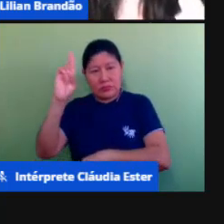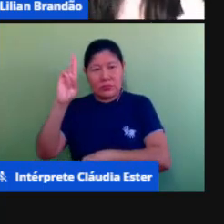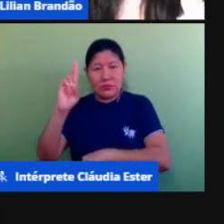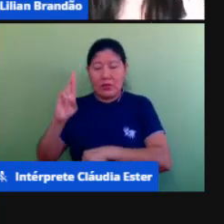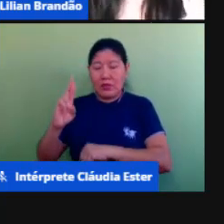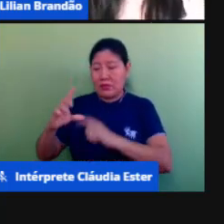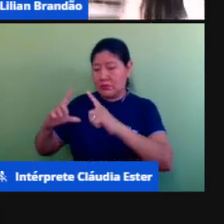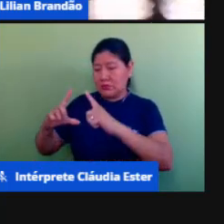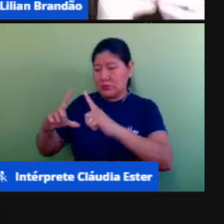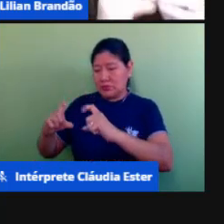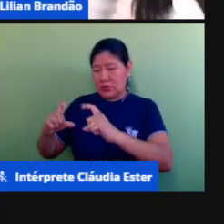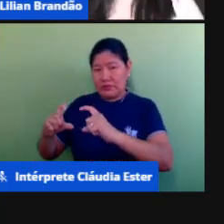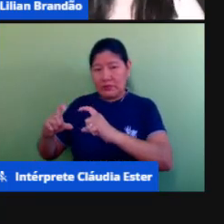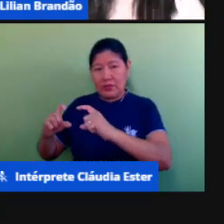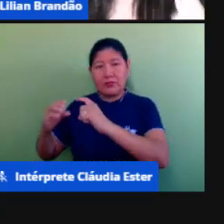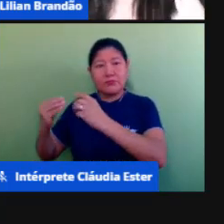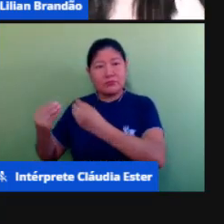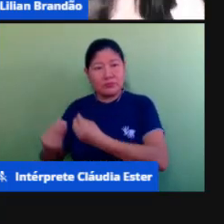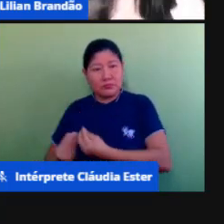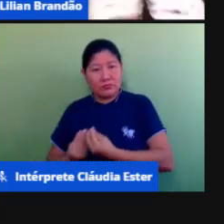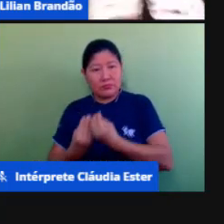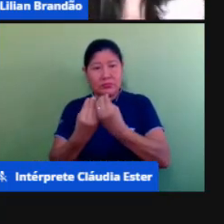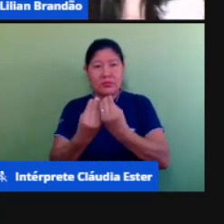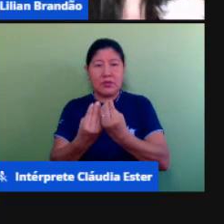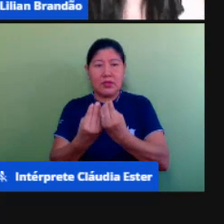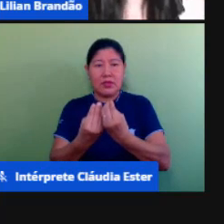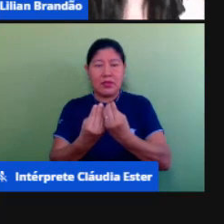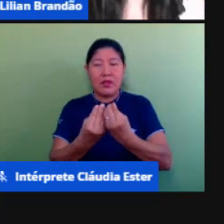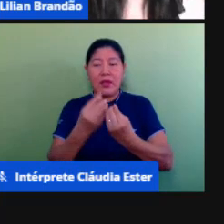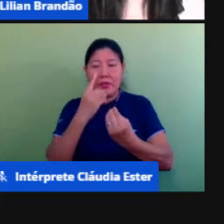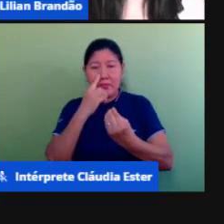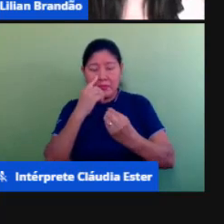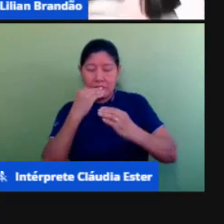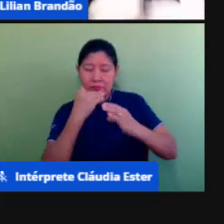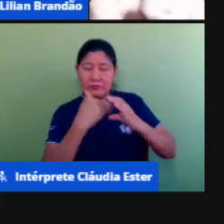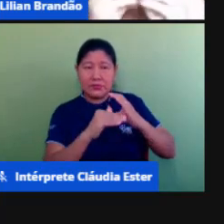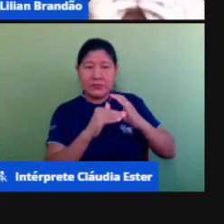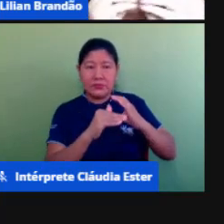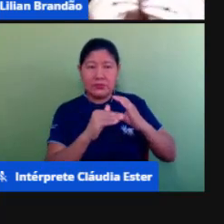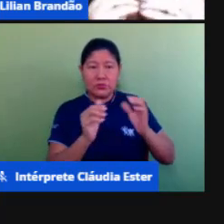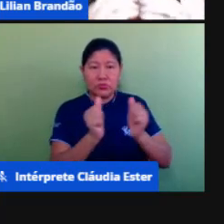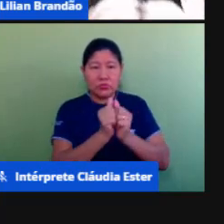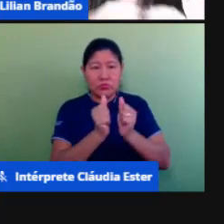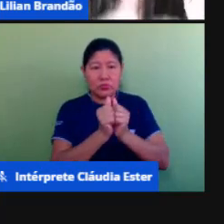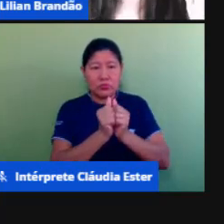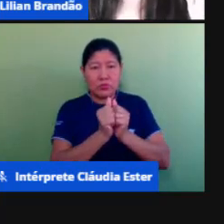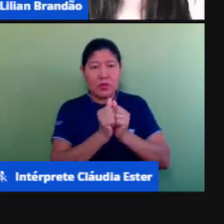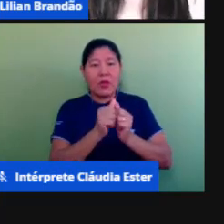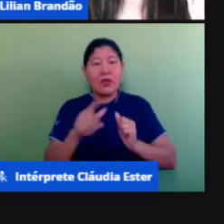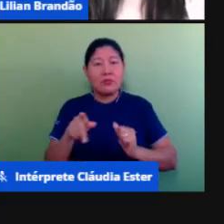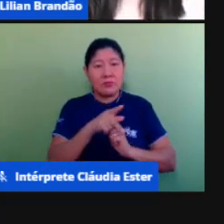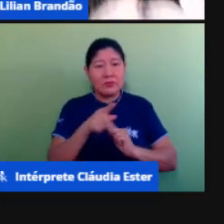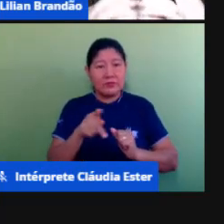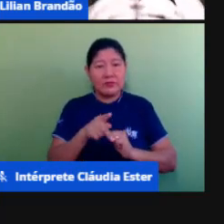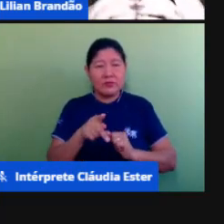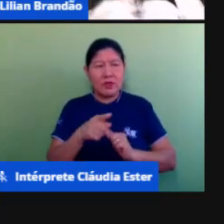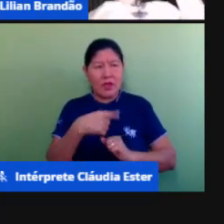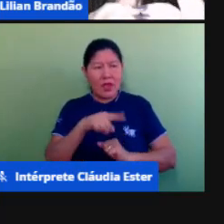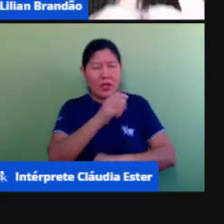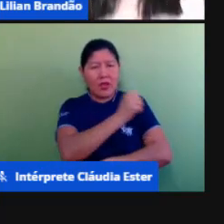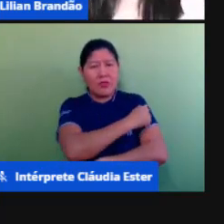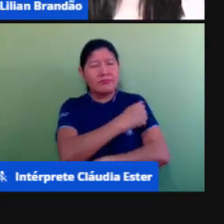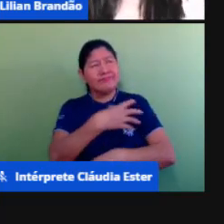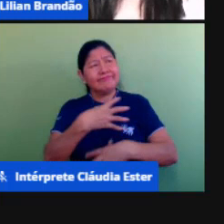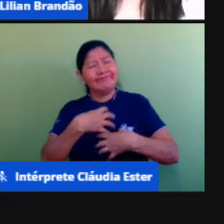gente faz essa ponte também para que o aluno não fique, não vou dizer prejudicado, porque no momento nós não